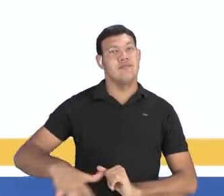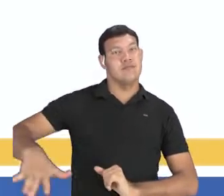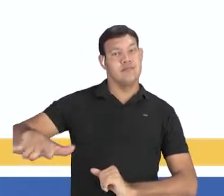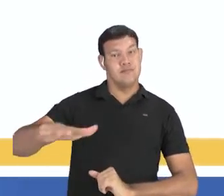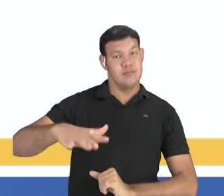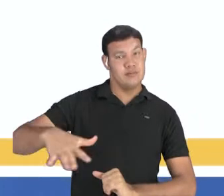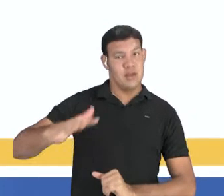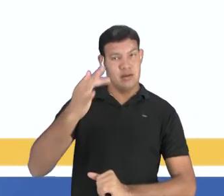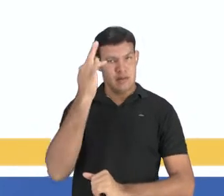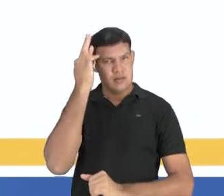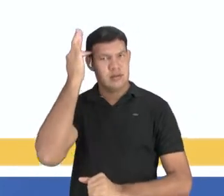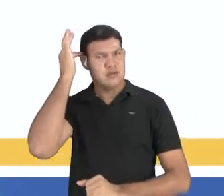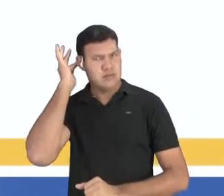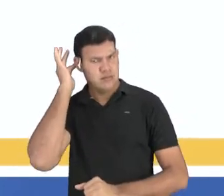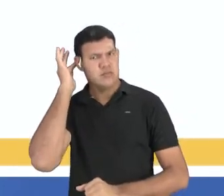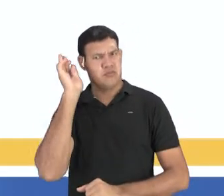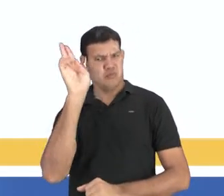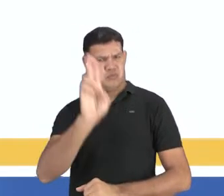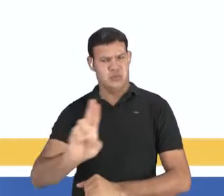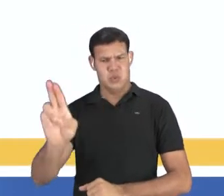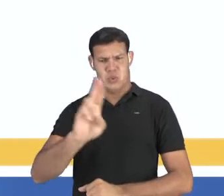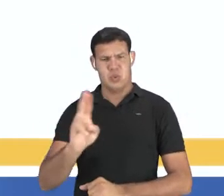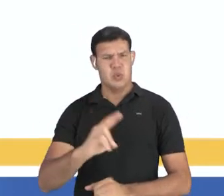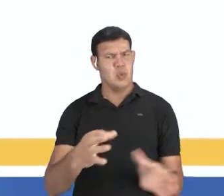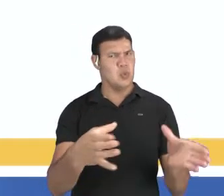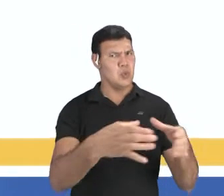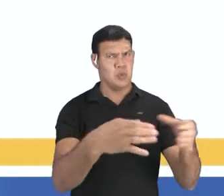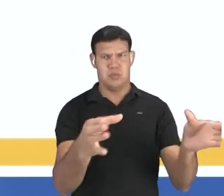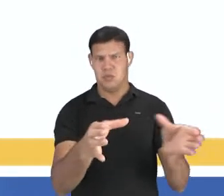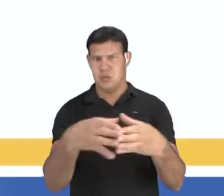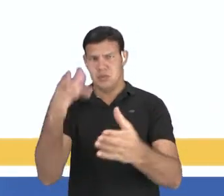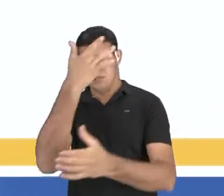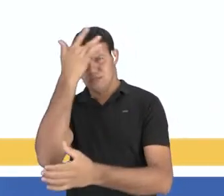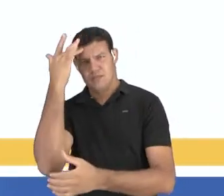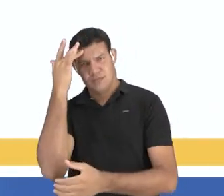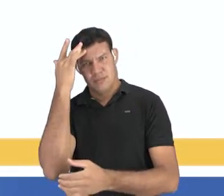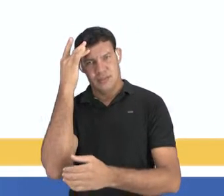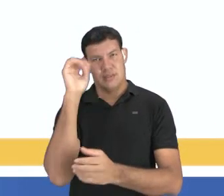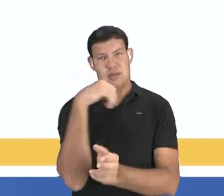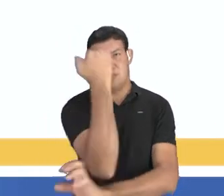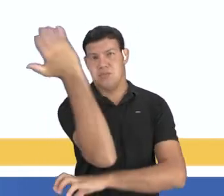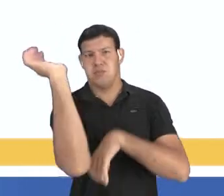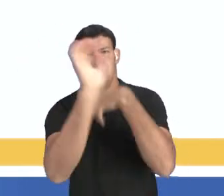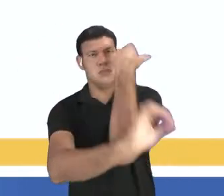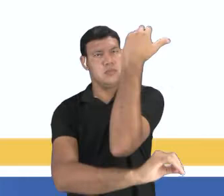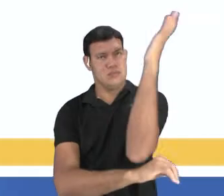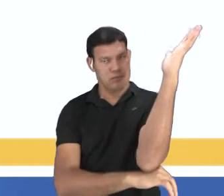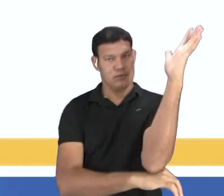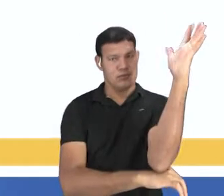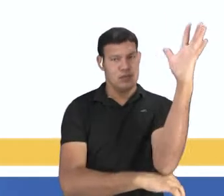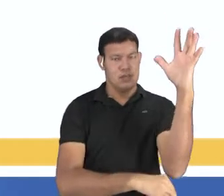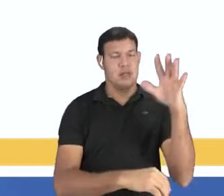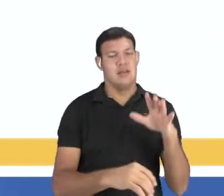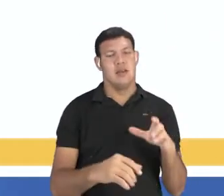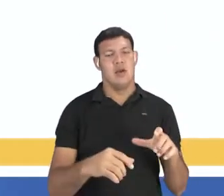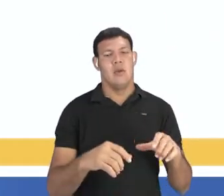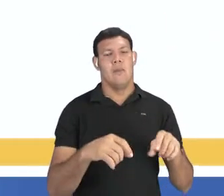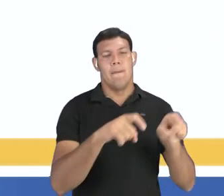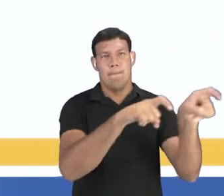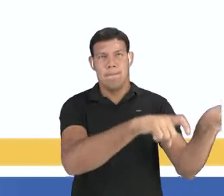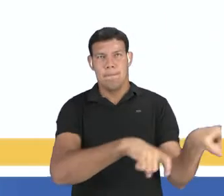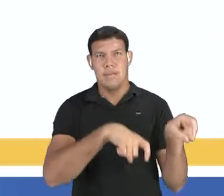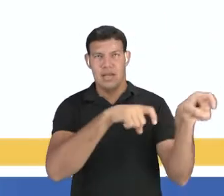era anos do feudo de uso coletivo tá eram os bosques florestas e pastos eram muitos